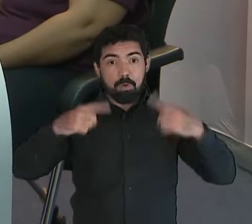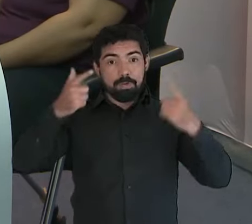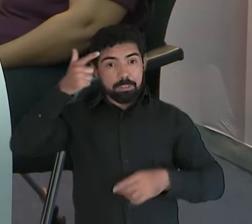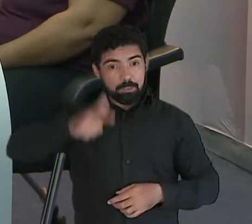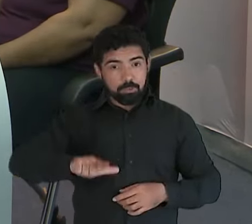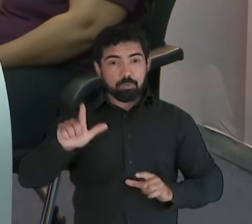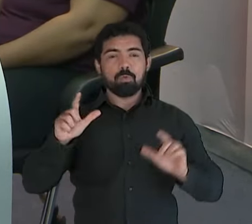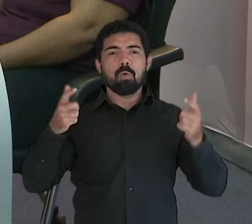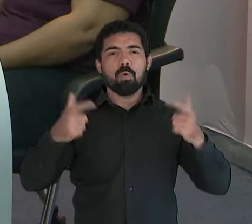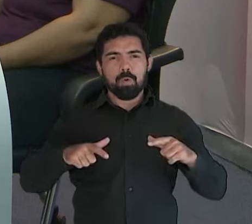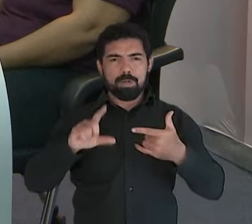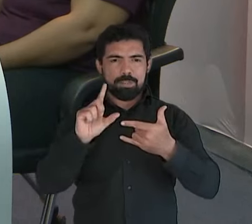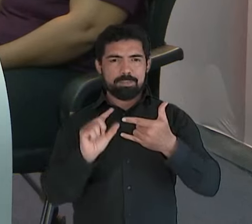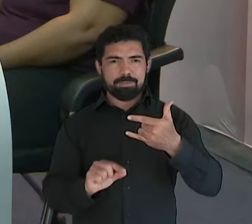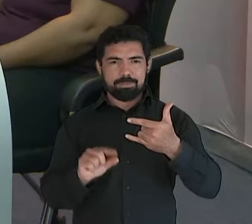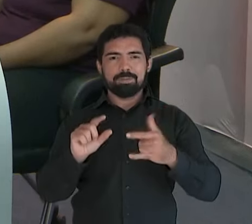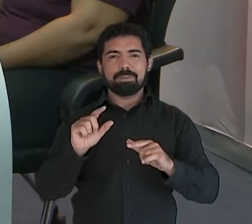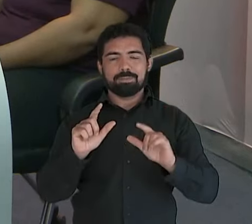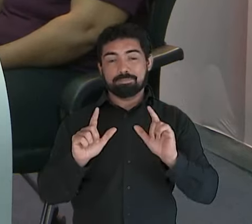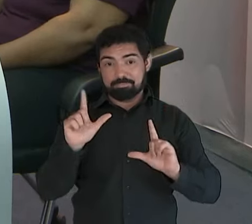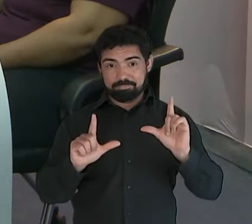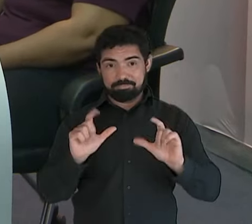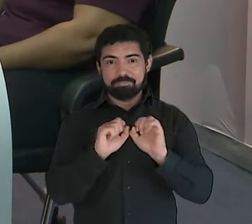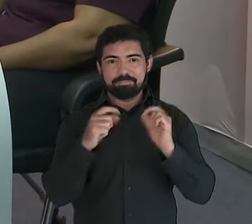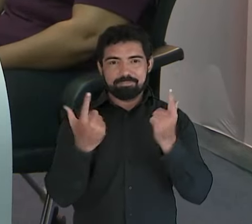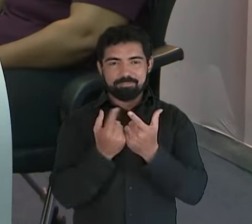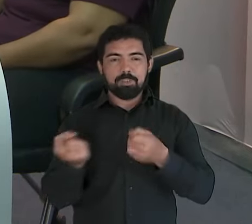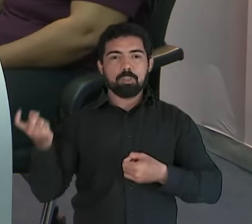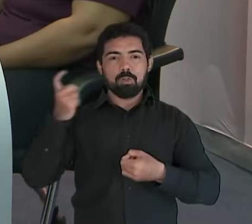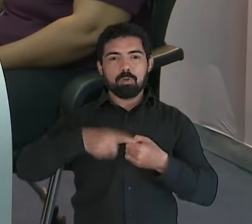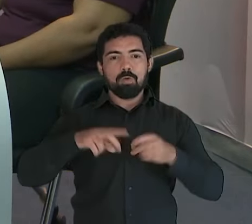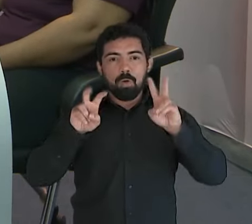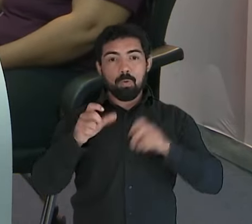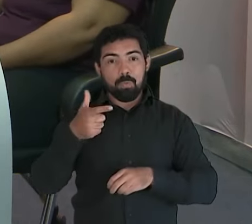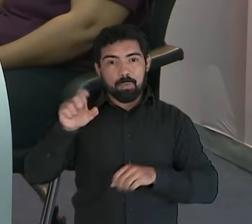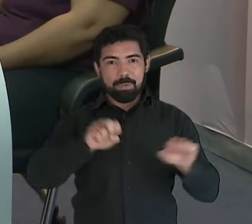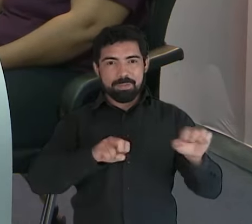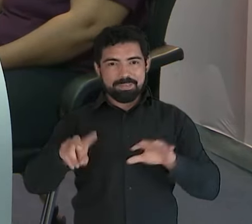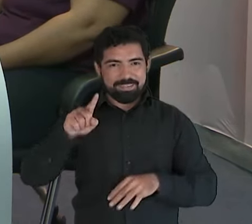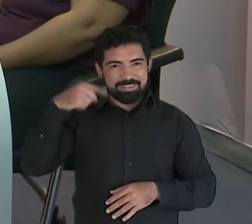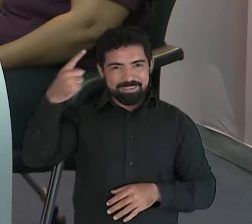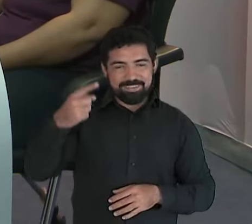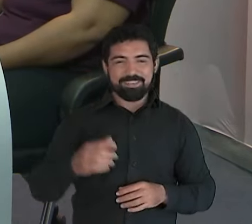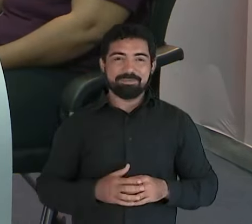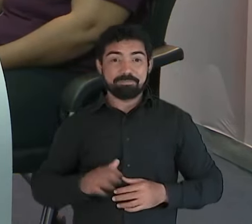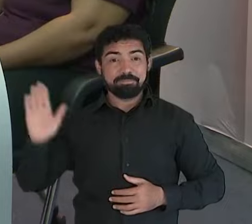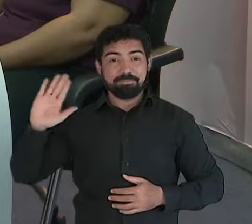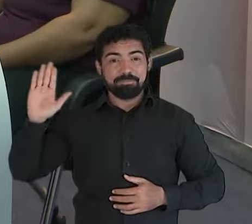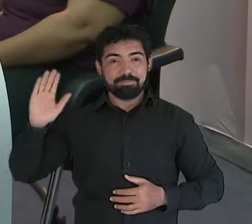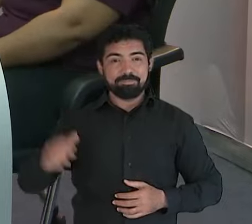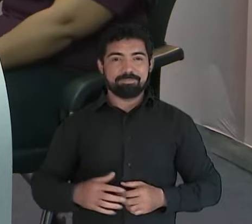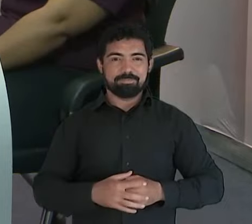no canal do YouTube da TV Assembleia. A gente volta com um novo tema na próxima semana. Até lá!